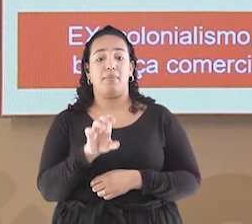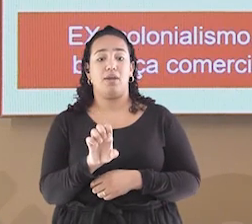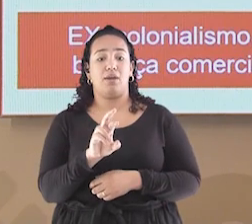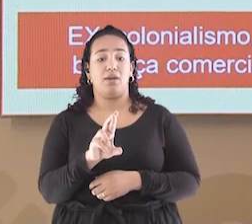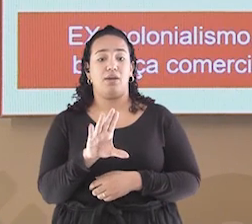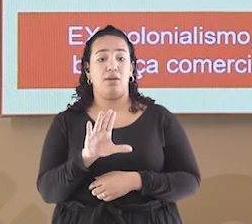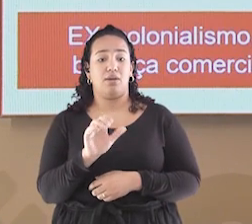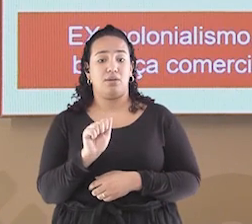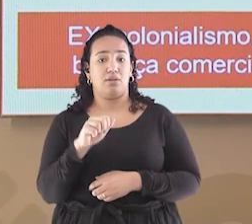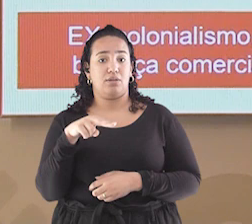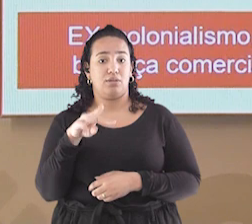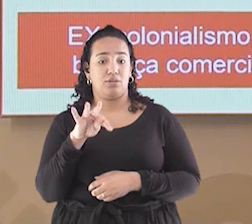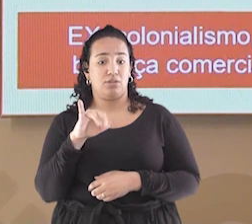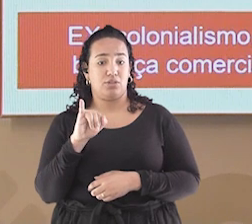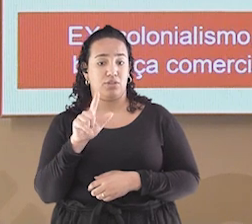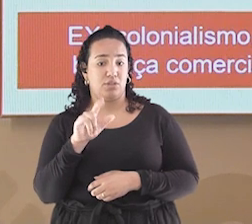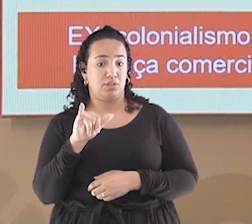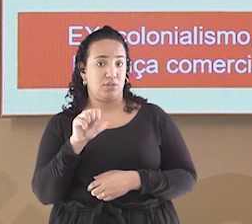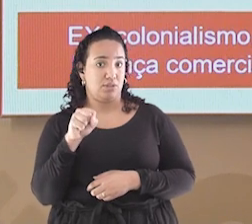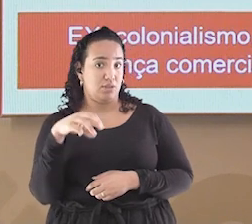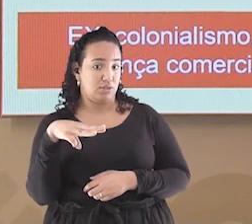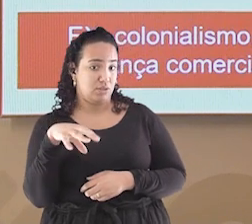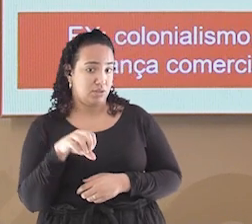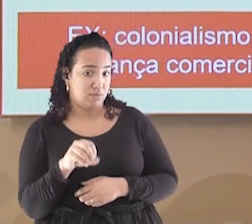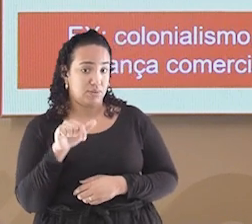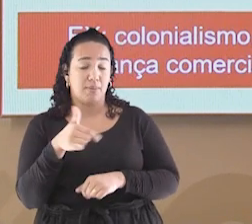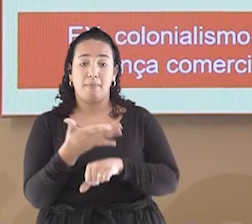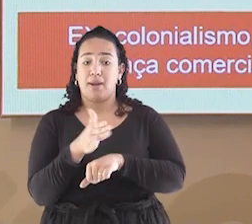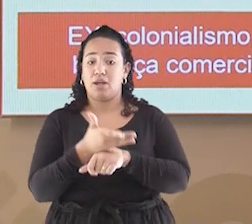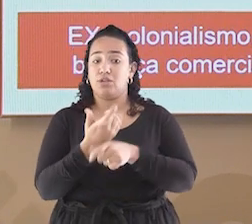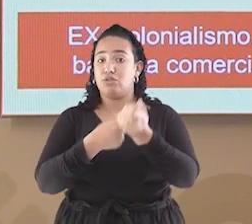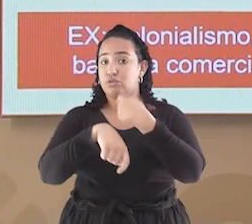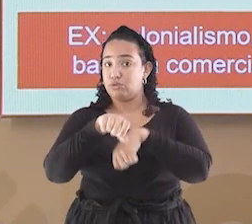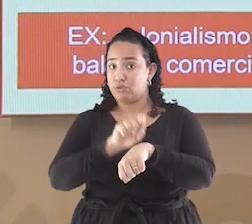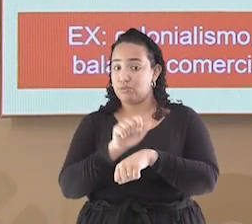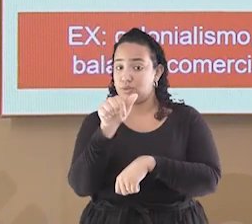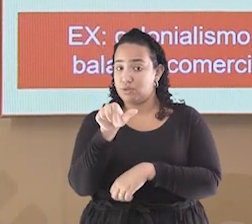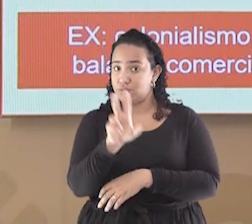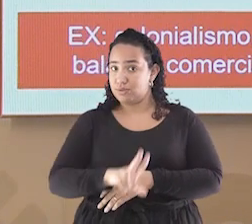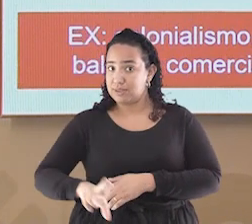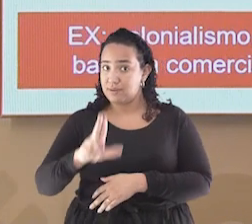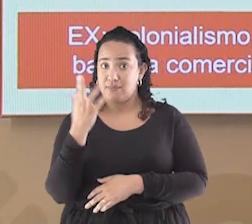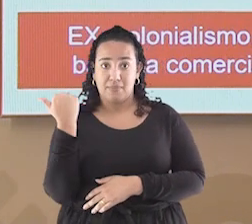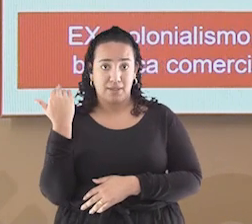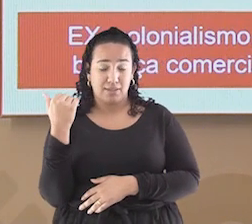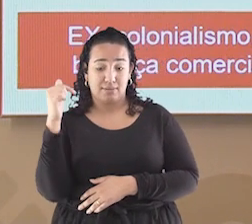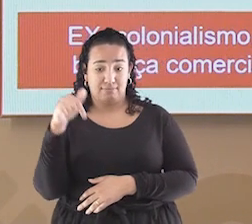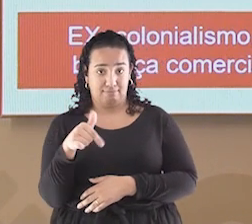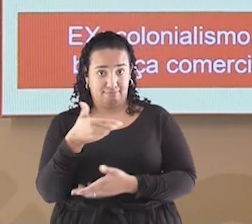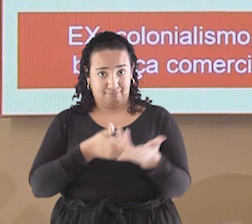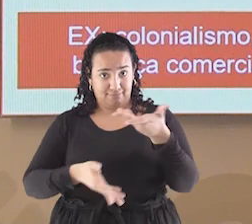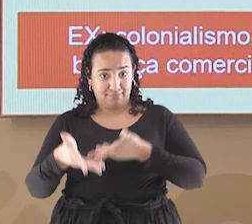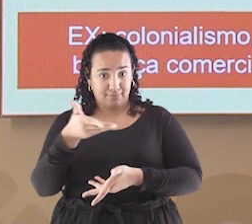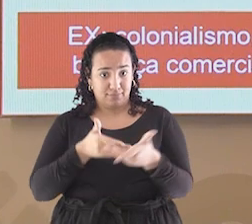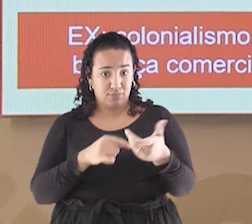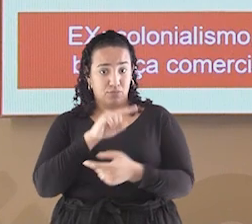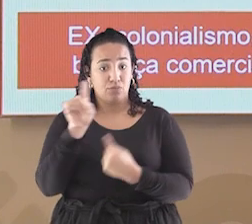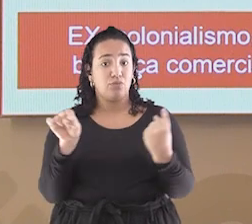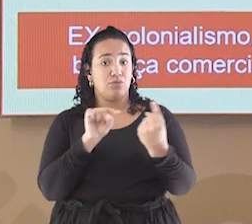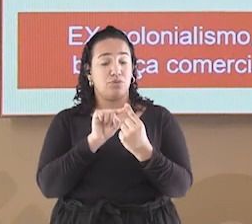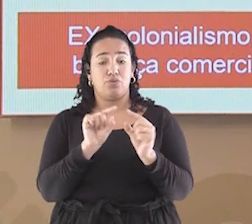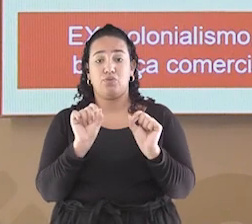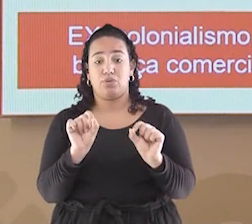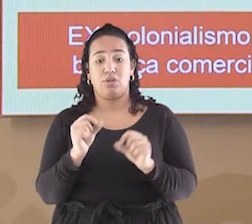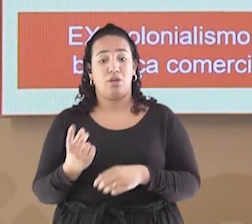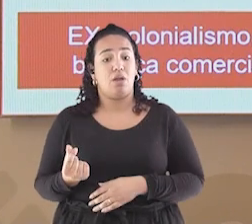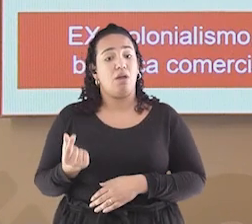práticas econômicas utilizadas por essas nações durante a Idade Moderna. No mercantilismo, o objetivo era garantir o acúmulo de